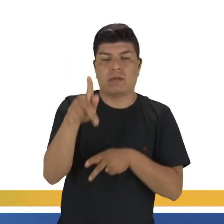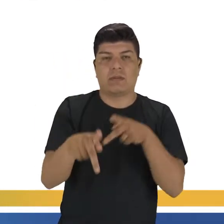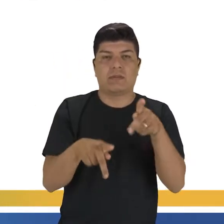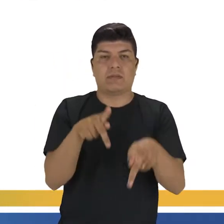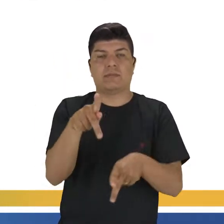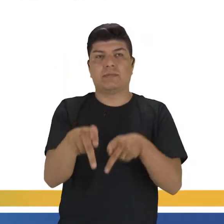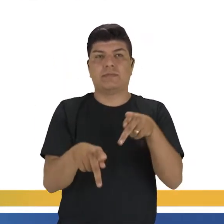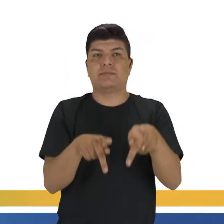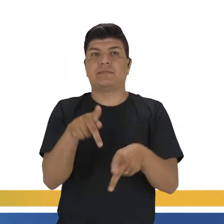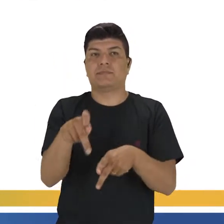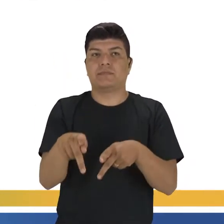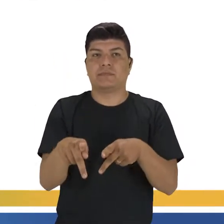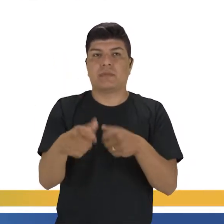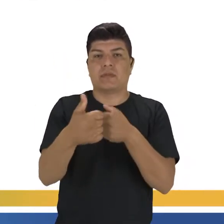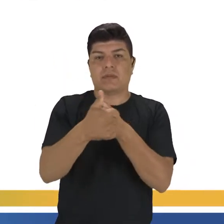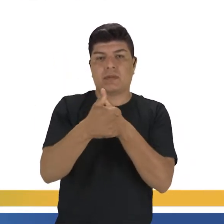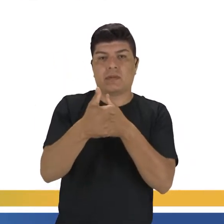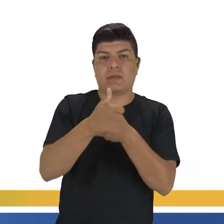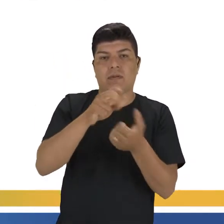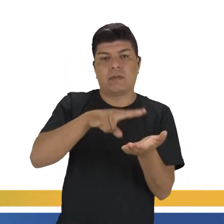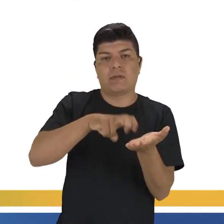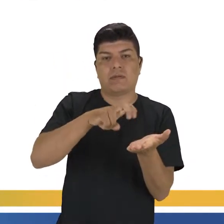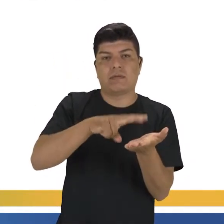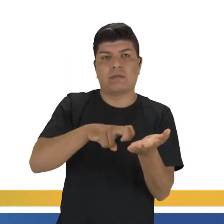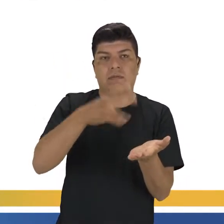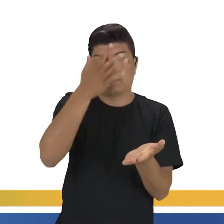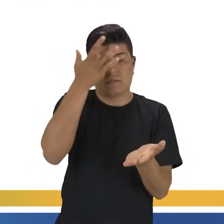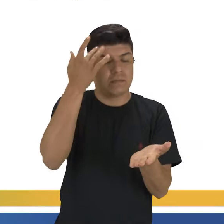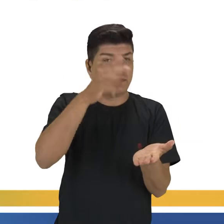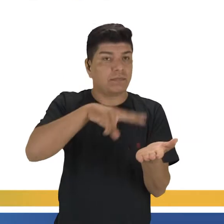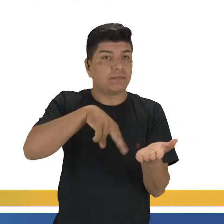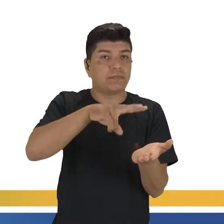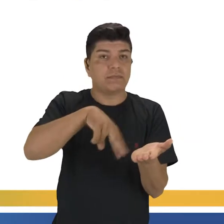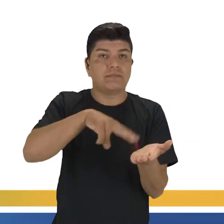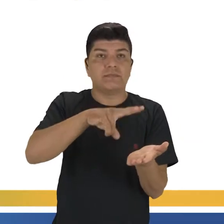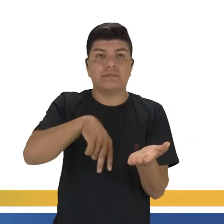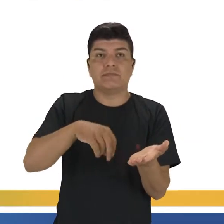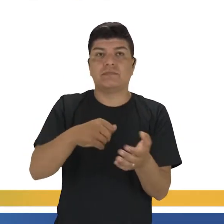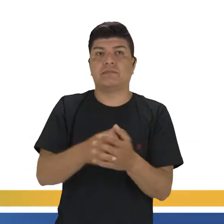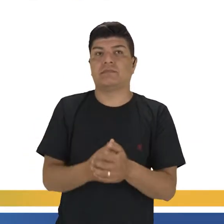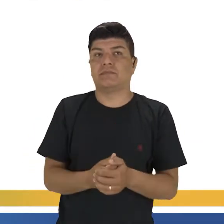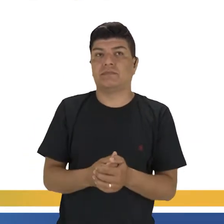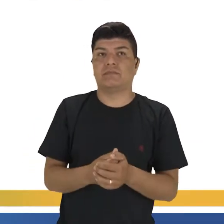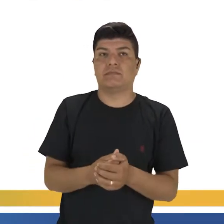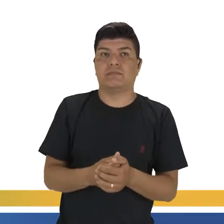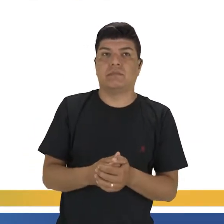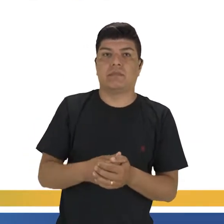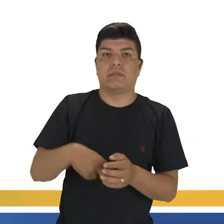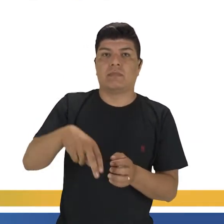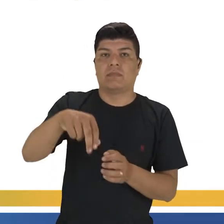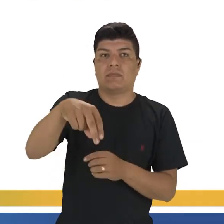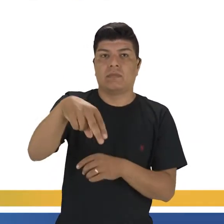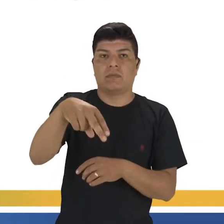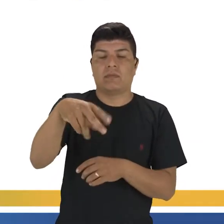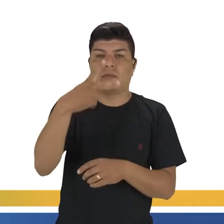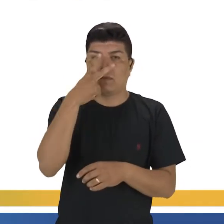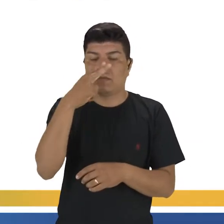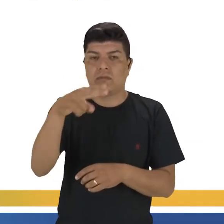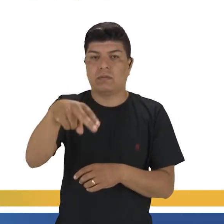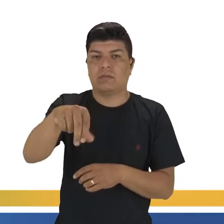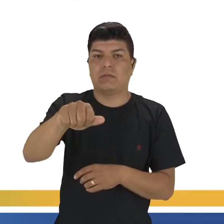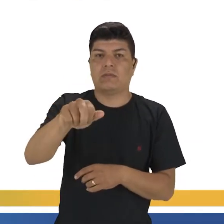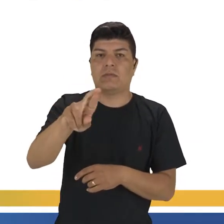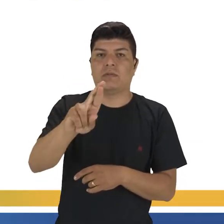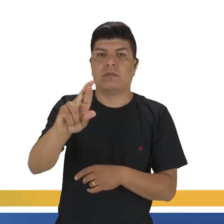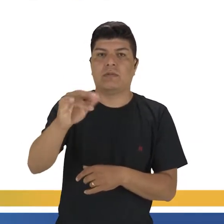popular, mais próxima do vocabulário do público leitor, o flashback narrativo dando sempre aquele vai e vem